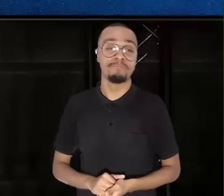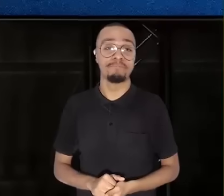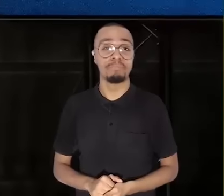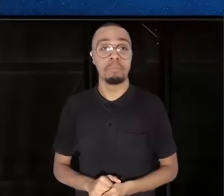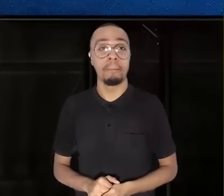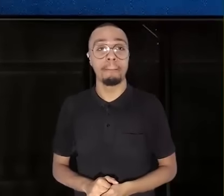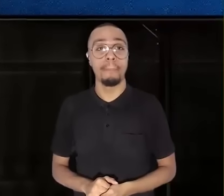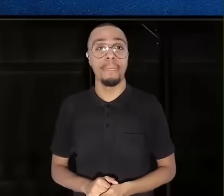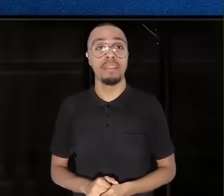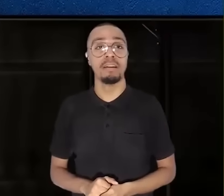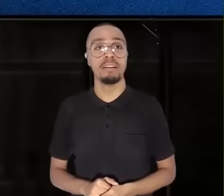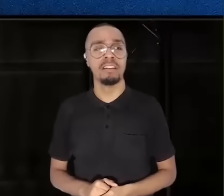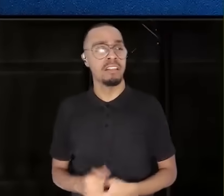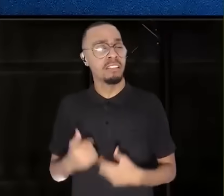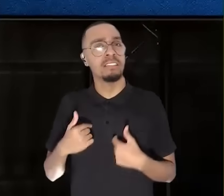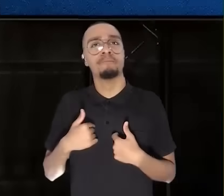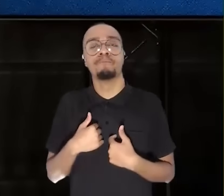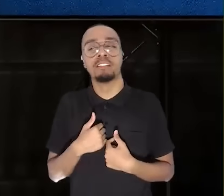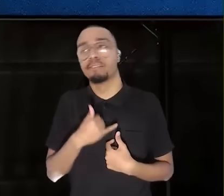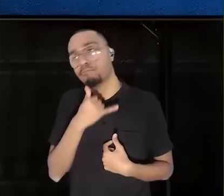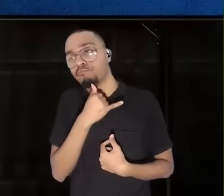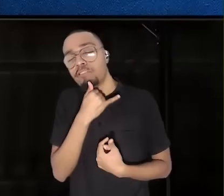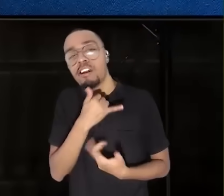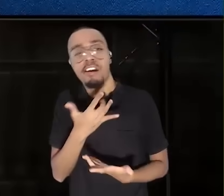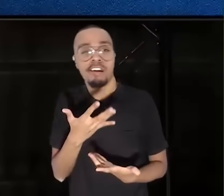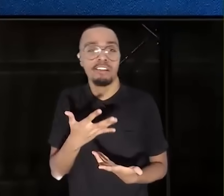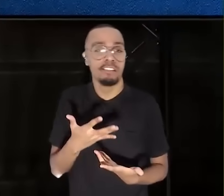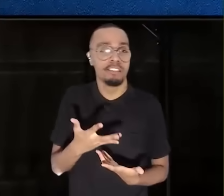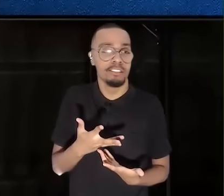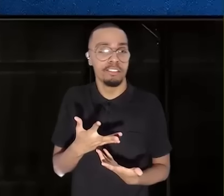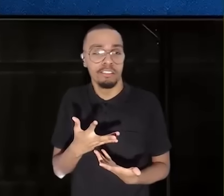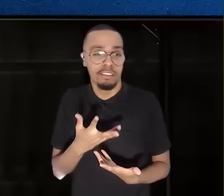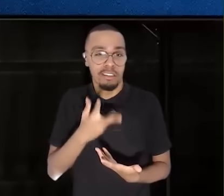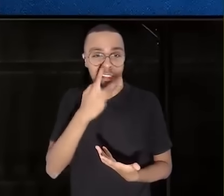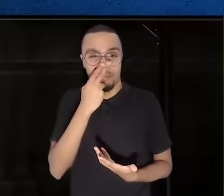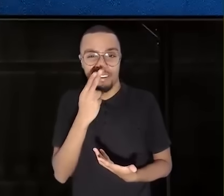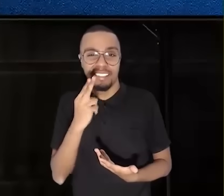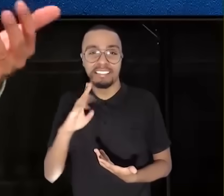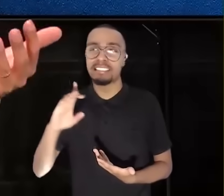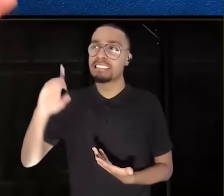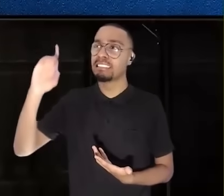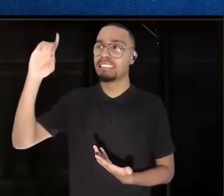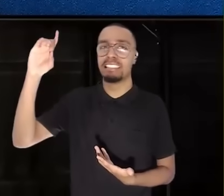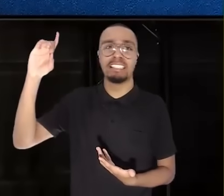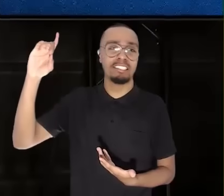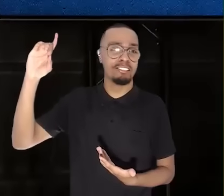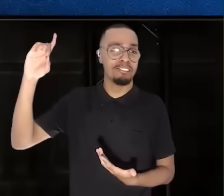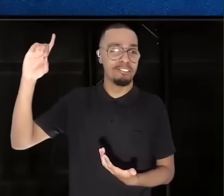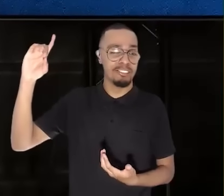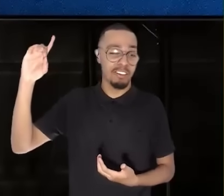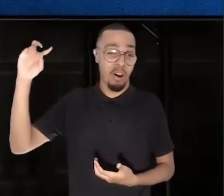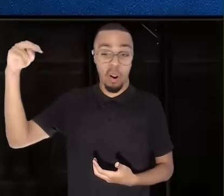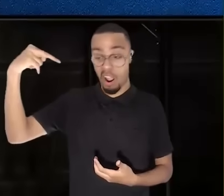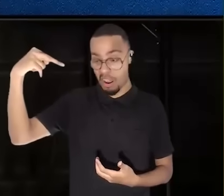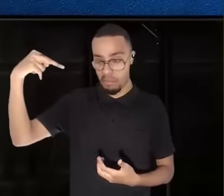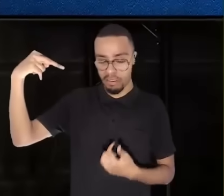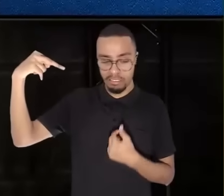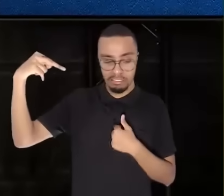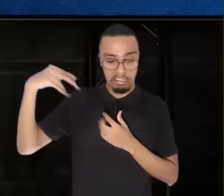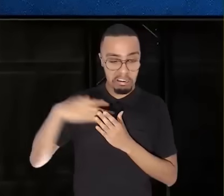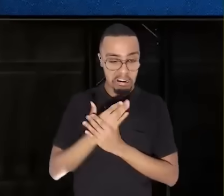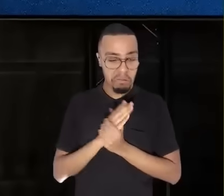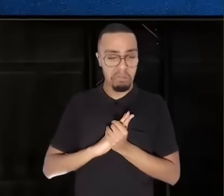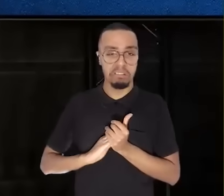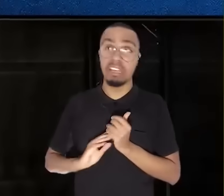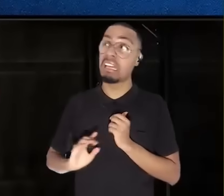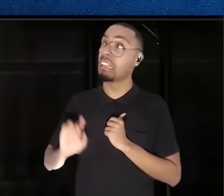Deus. Ficamos frustrados quando aparentemente Deus não se abala com os nossos incômodos. Porque quando eu